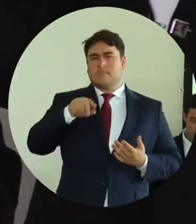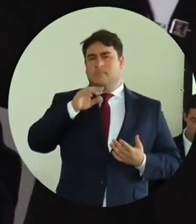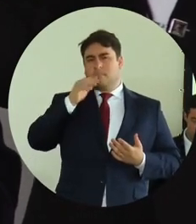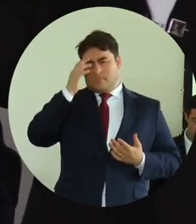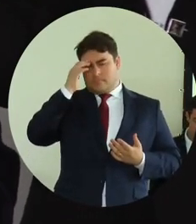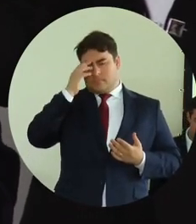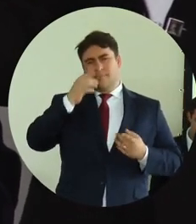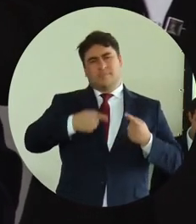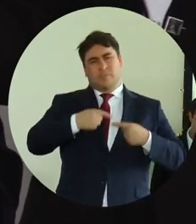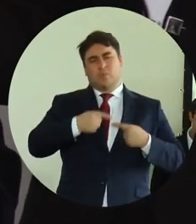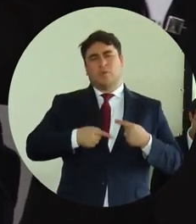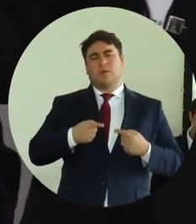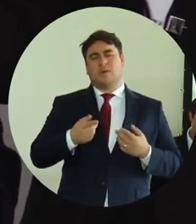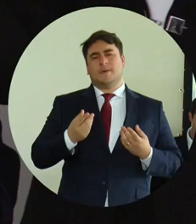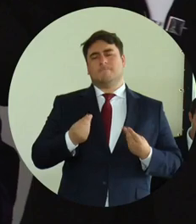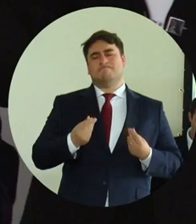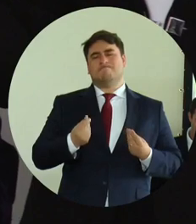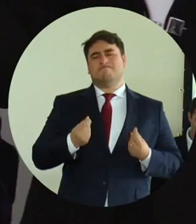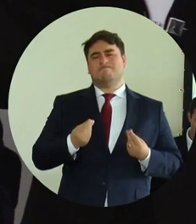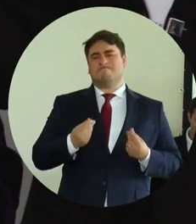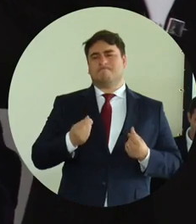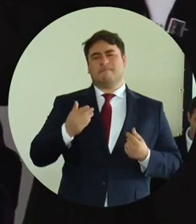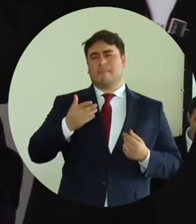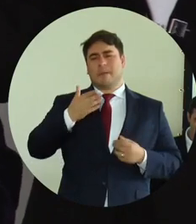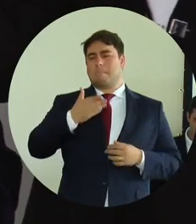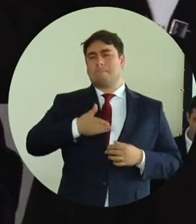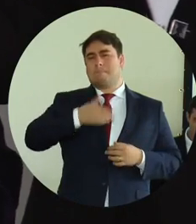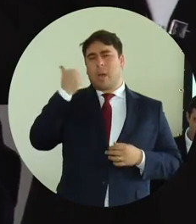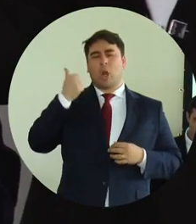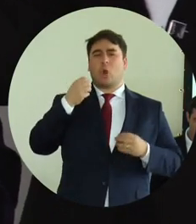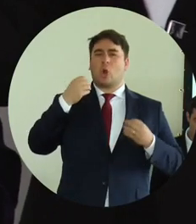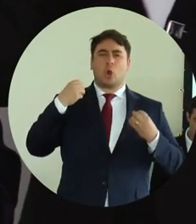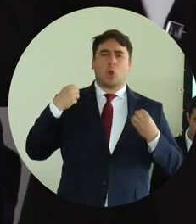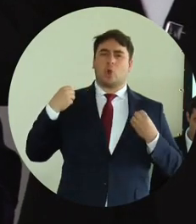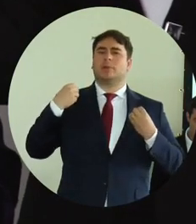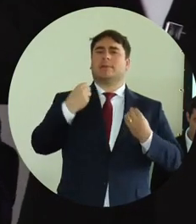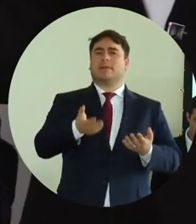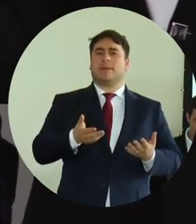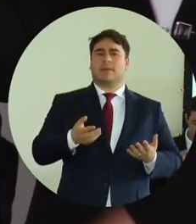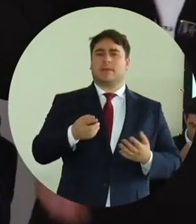da política, é muito melhor entregar